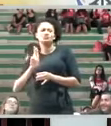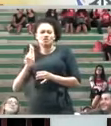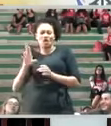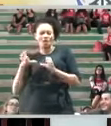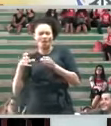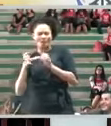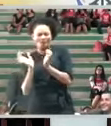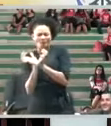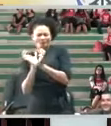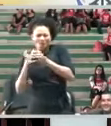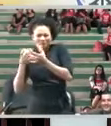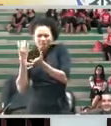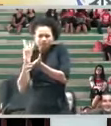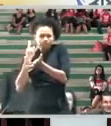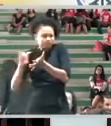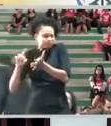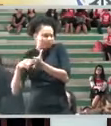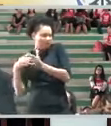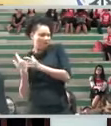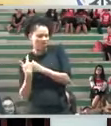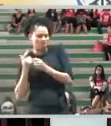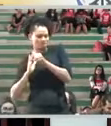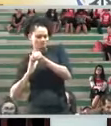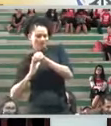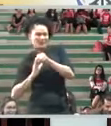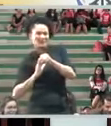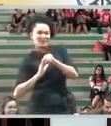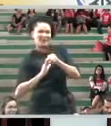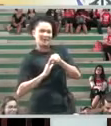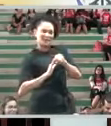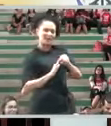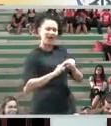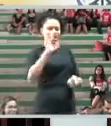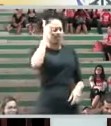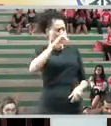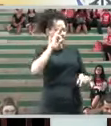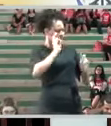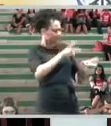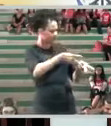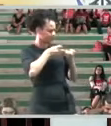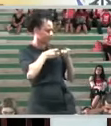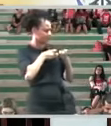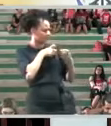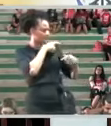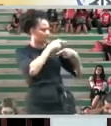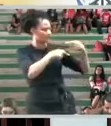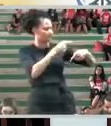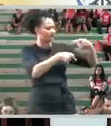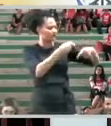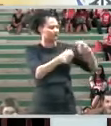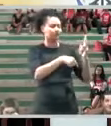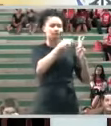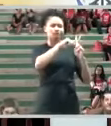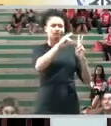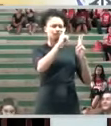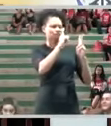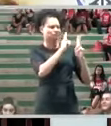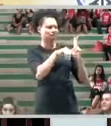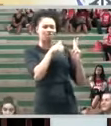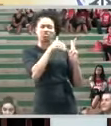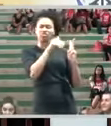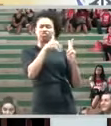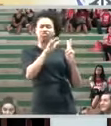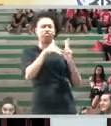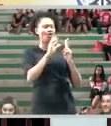pressionam. Então, quando Deus percebe que a geração do caixote, de Ofni e Fineias, não ligava